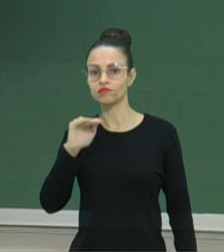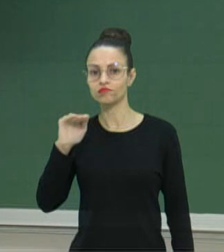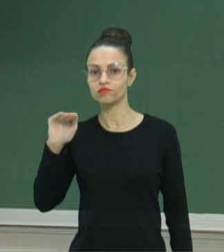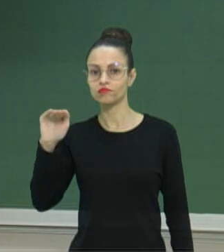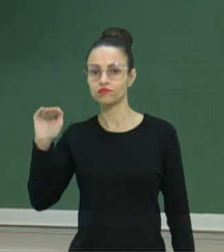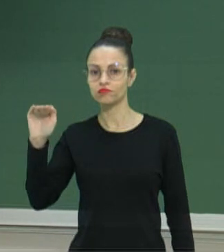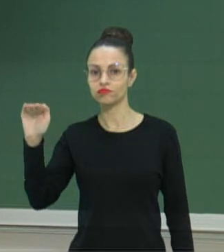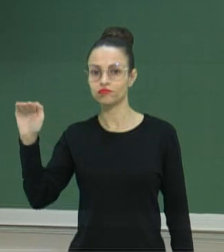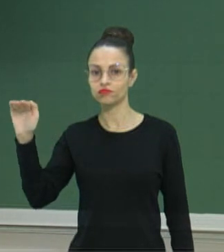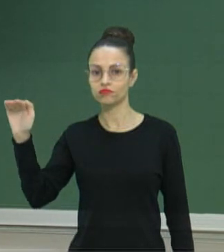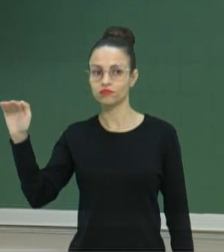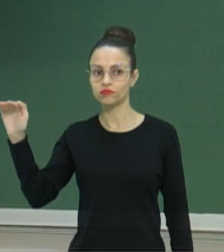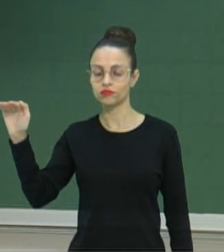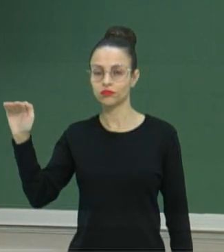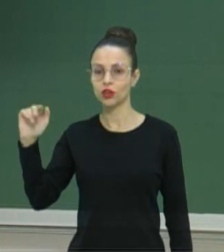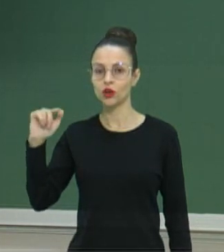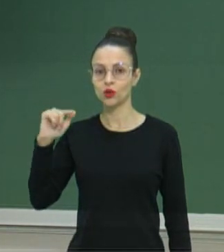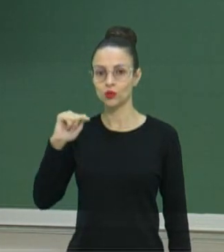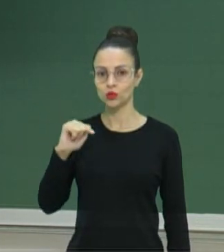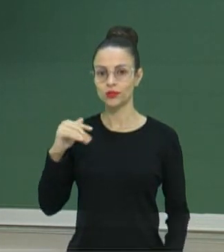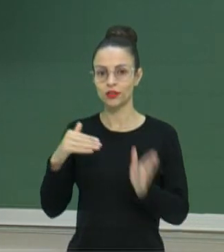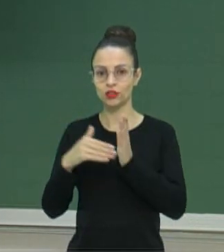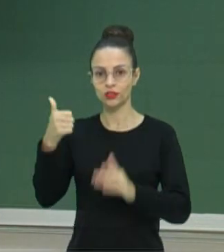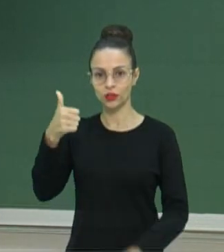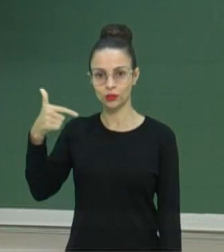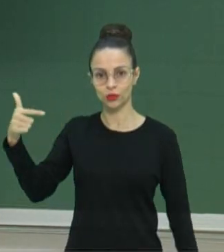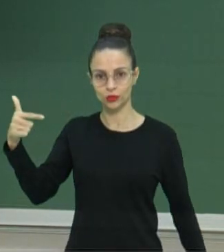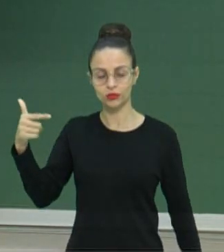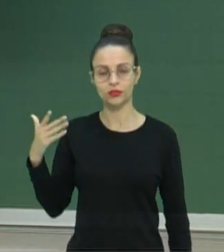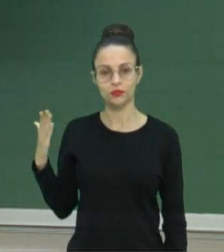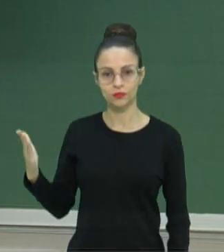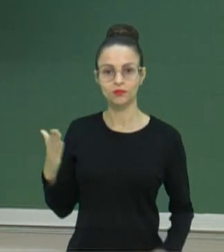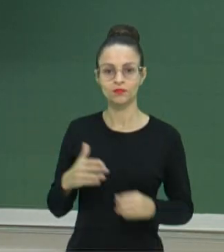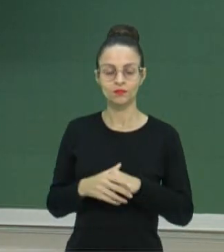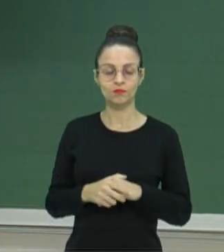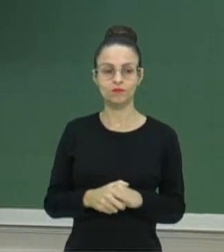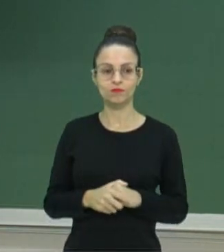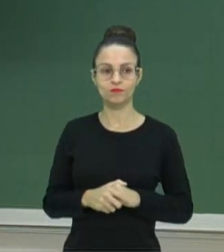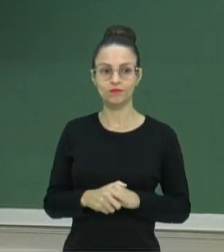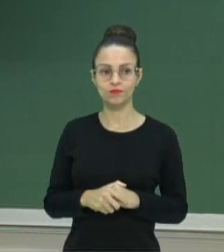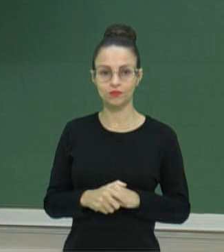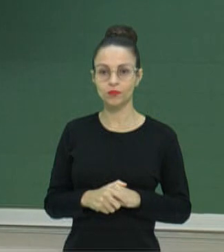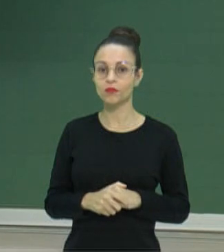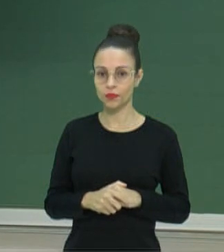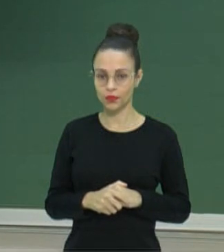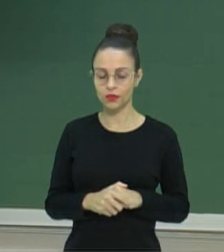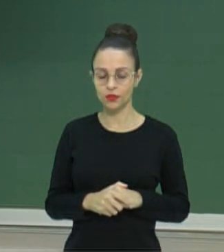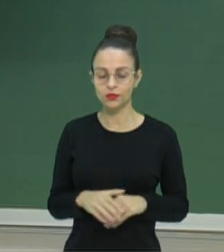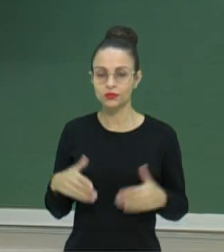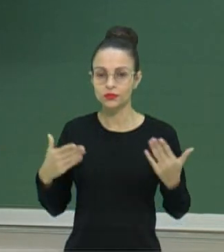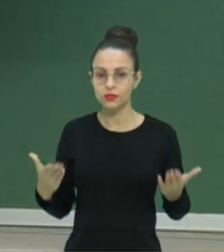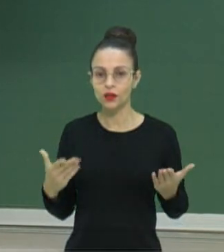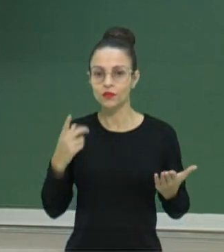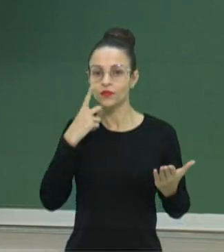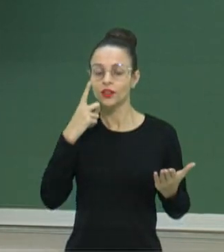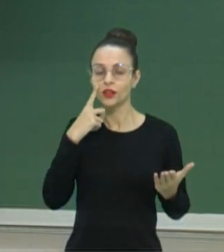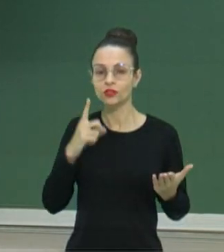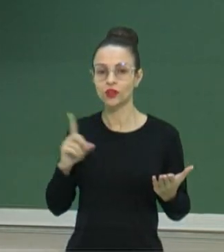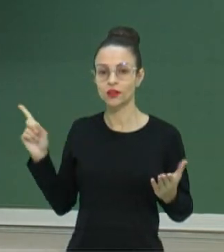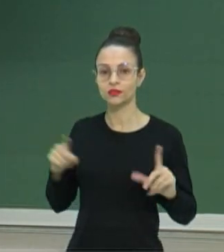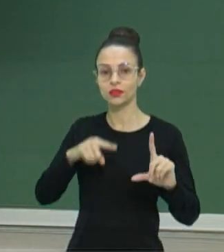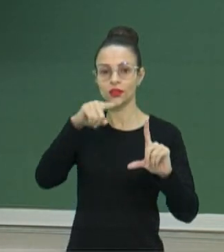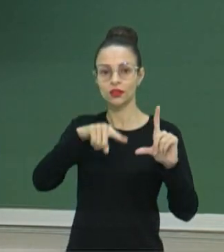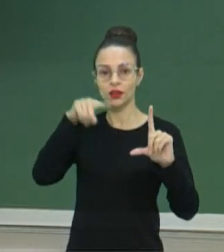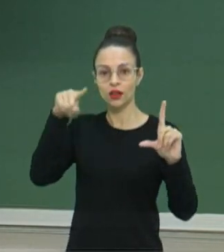na posição 7 até a posição 12, valendo 6 Joule, certo? Então, veja que esse gráfico